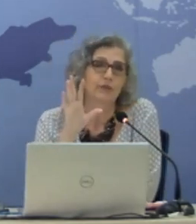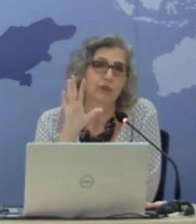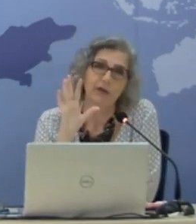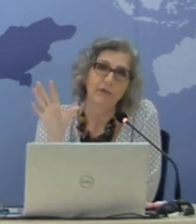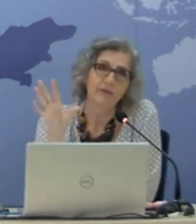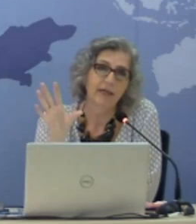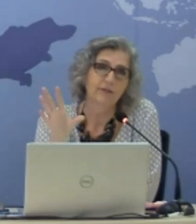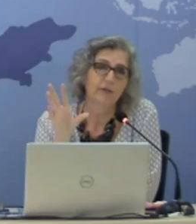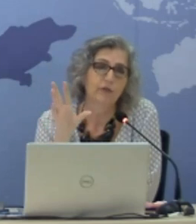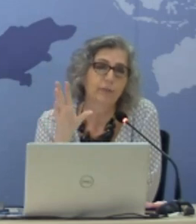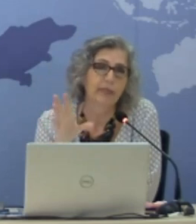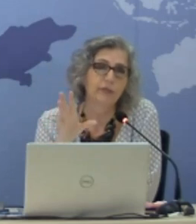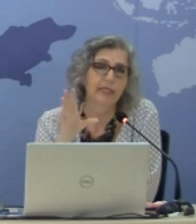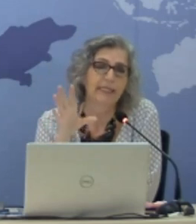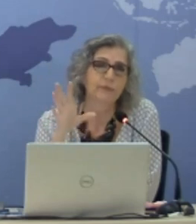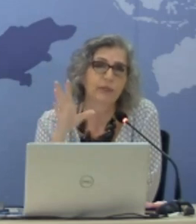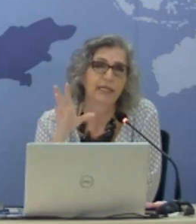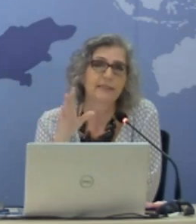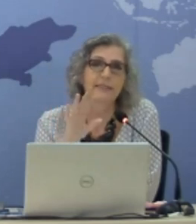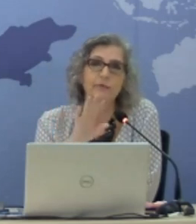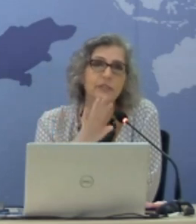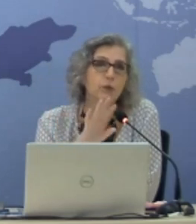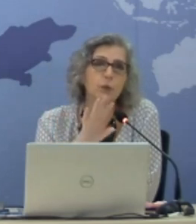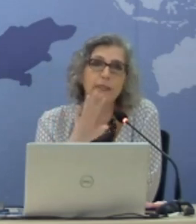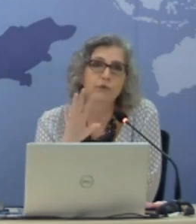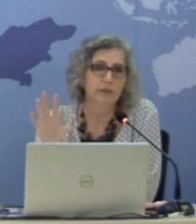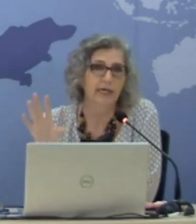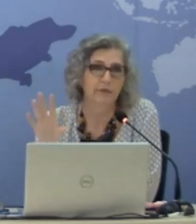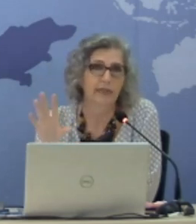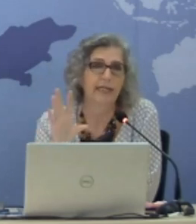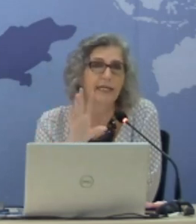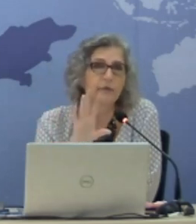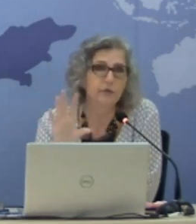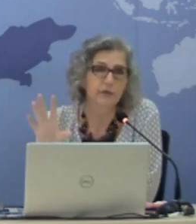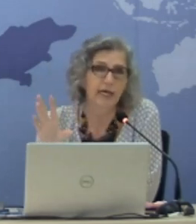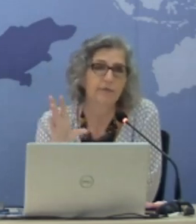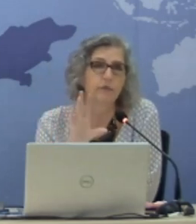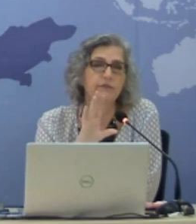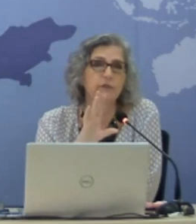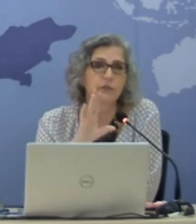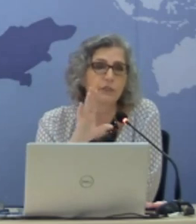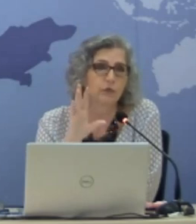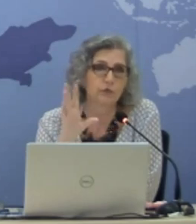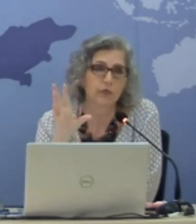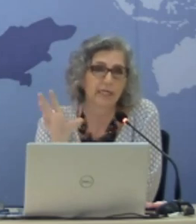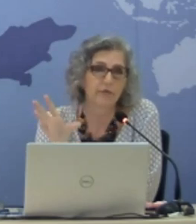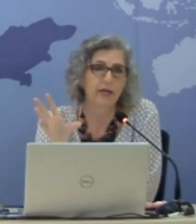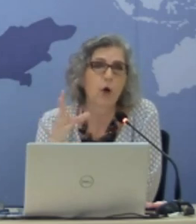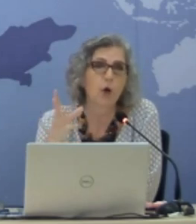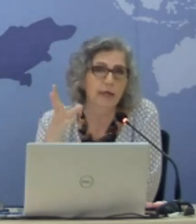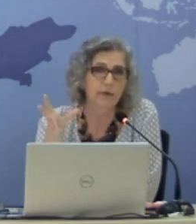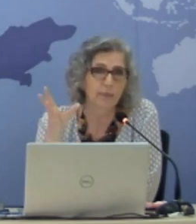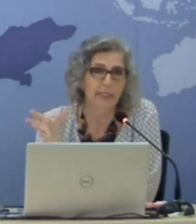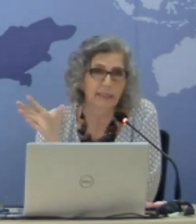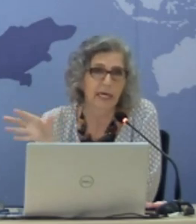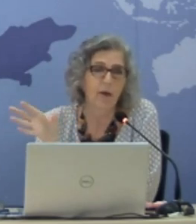você só vai fazer com a genotipagem naquelas mulheres que você nunca usou tarde ela ir de tarde você faz o diagnóstico do